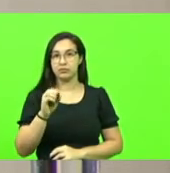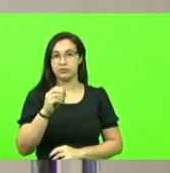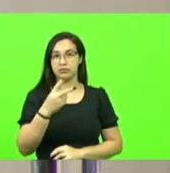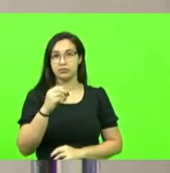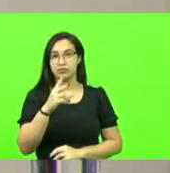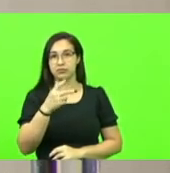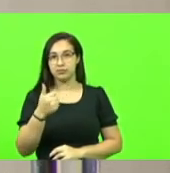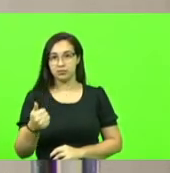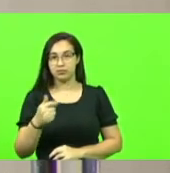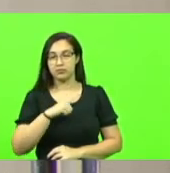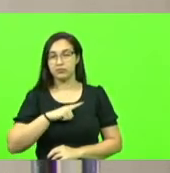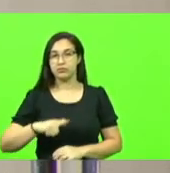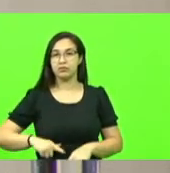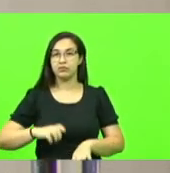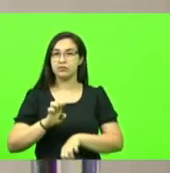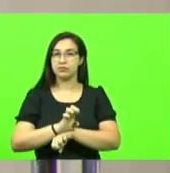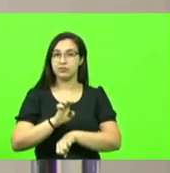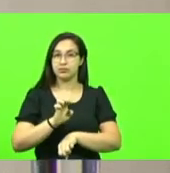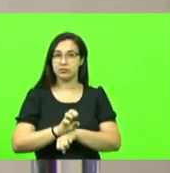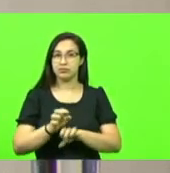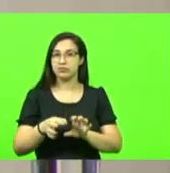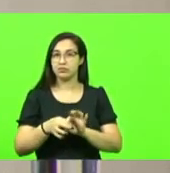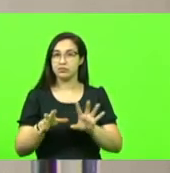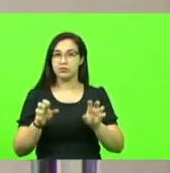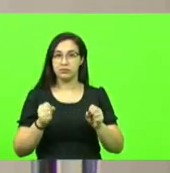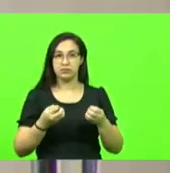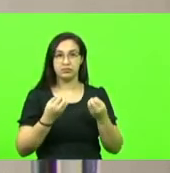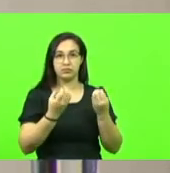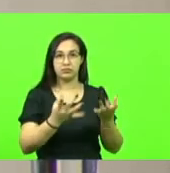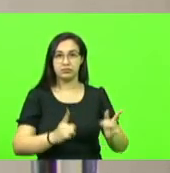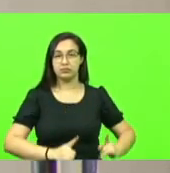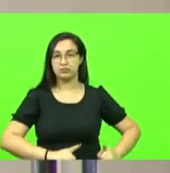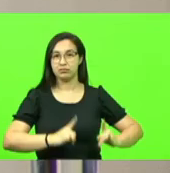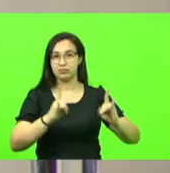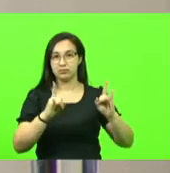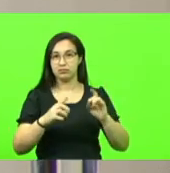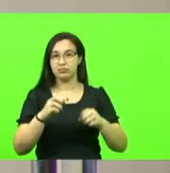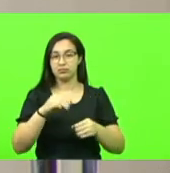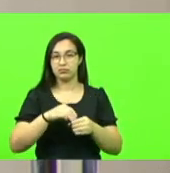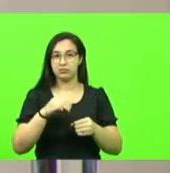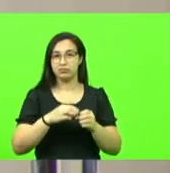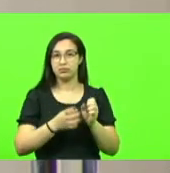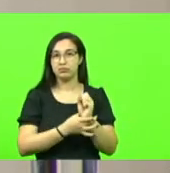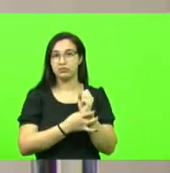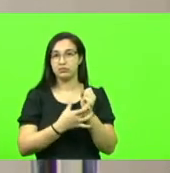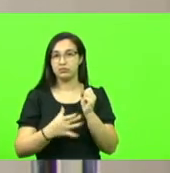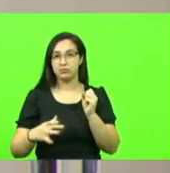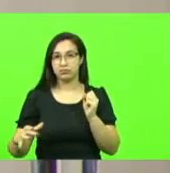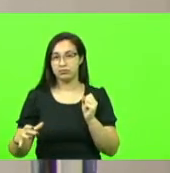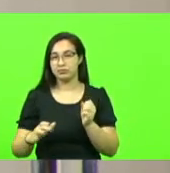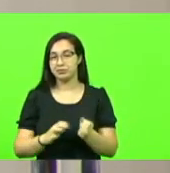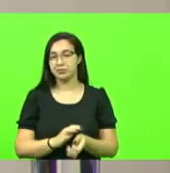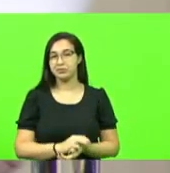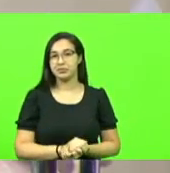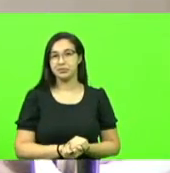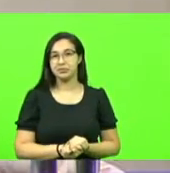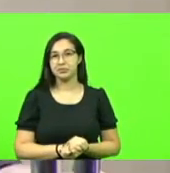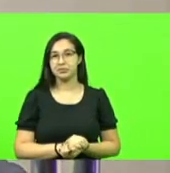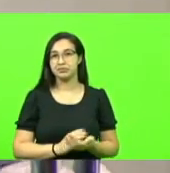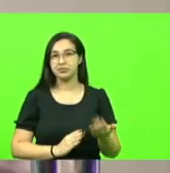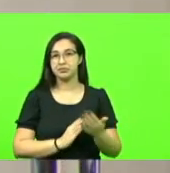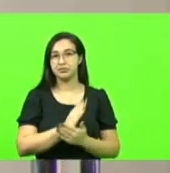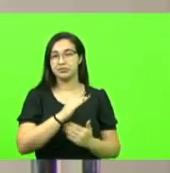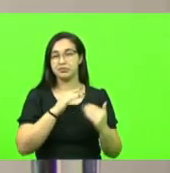297.0/2021, autor Governo do Estado, autoriza a doação de imóvel no município de São José. Deputados que aprovam, permaneçam como se encontram. Aprovado